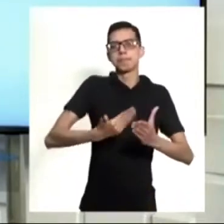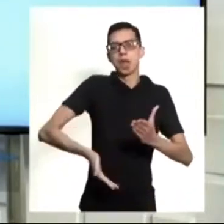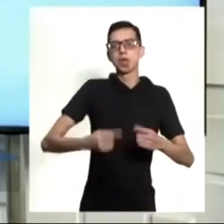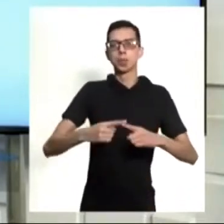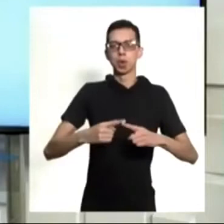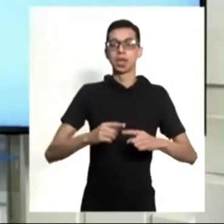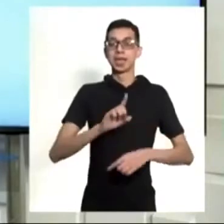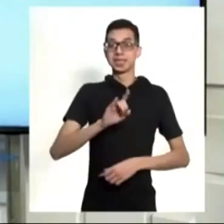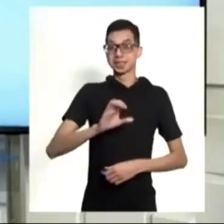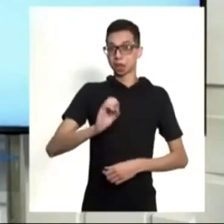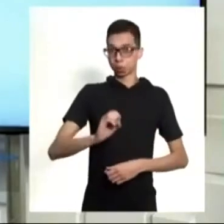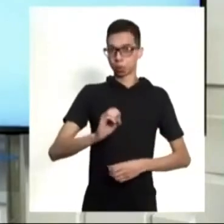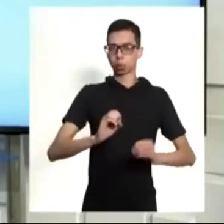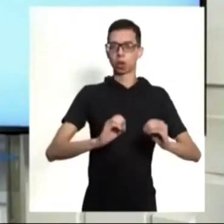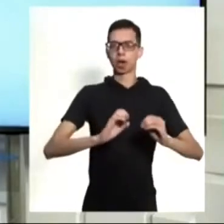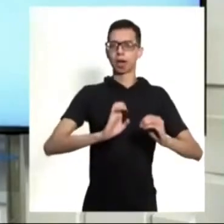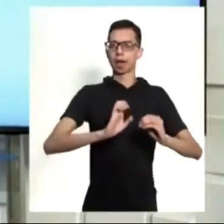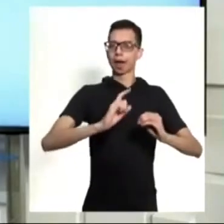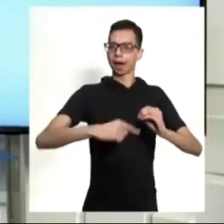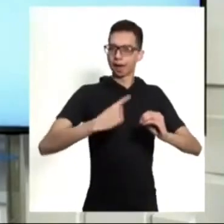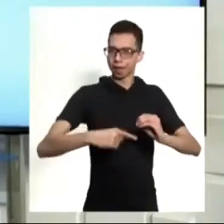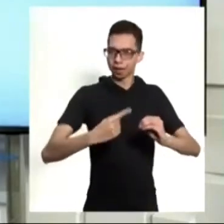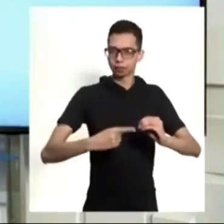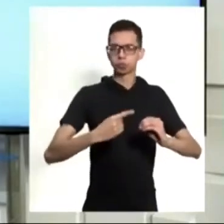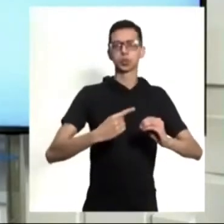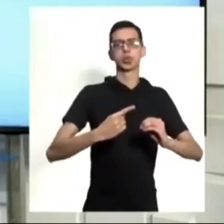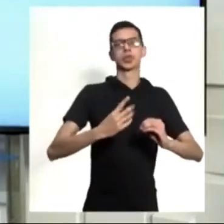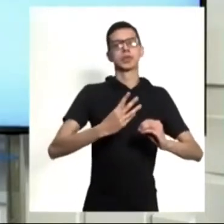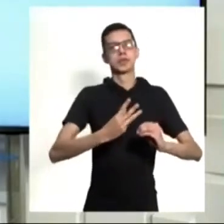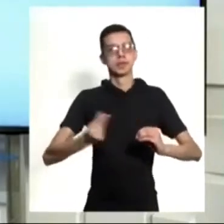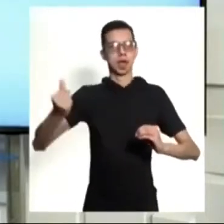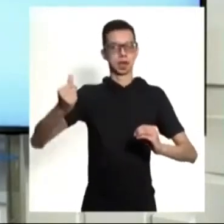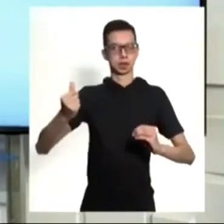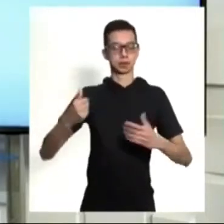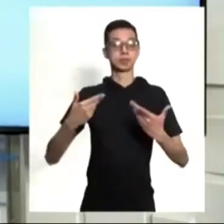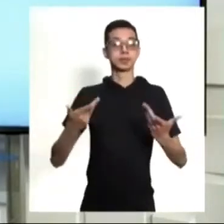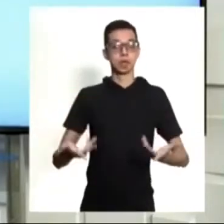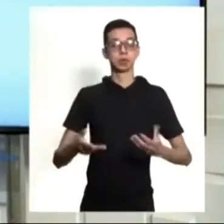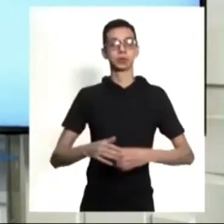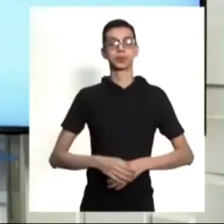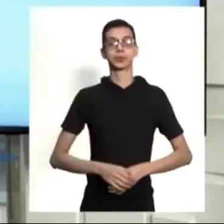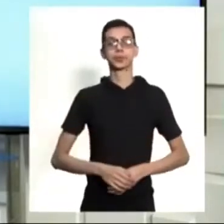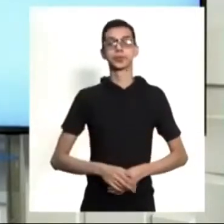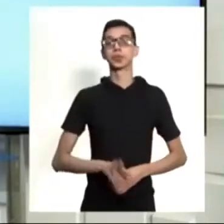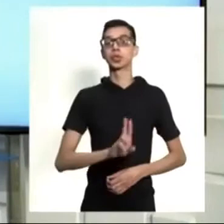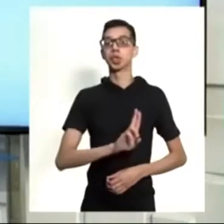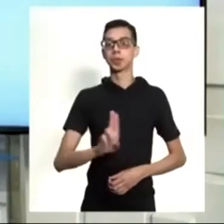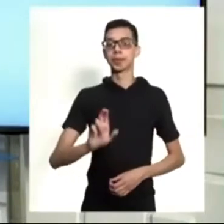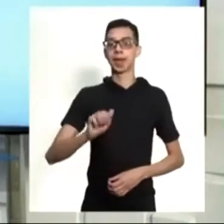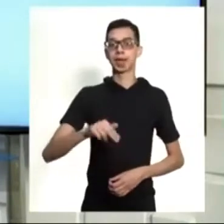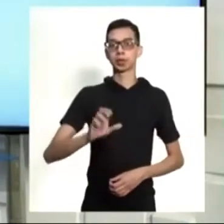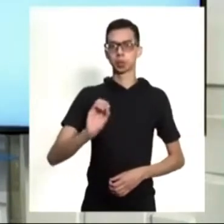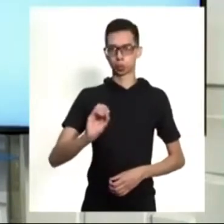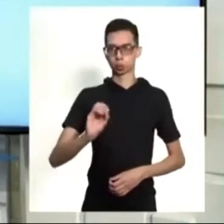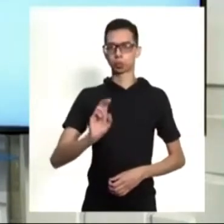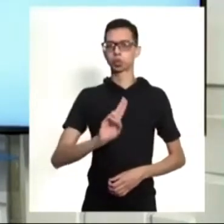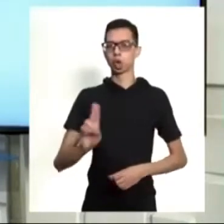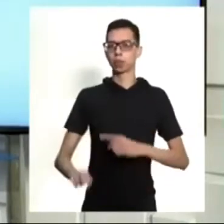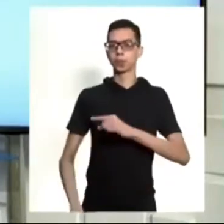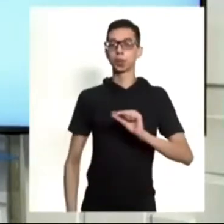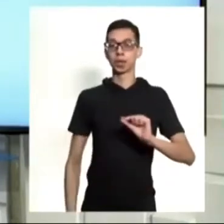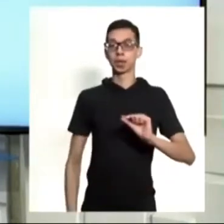zinco. Sempre de onde os elétrons saem, ele chamou de ânodo. Ânodo que é o eletrodo negativo, né? O polo negativo da